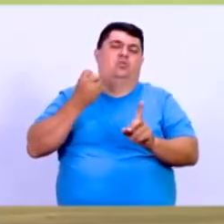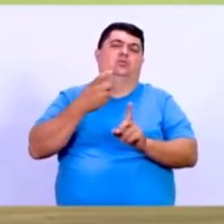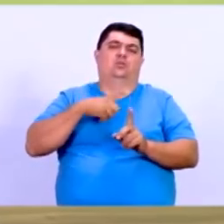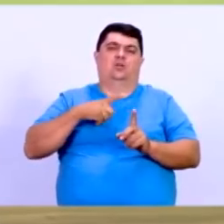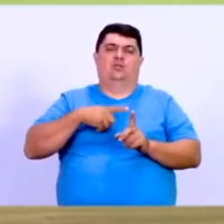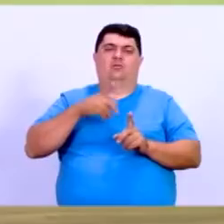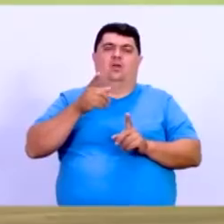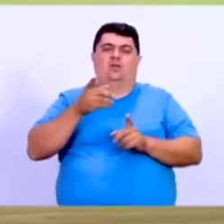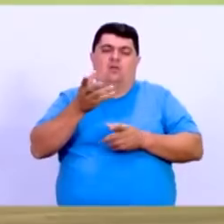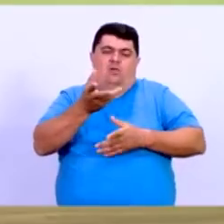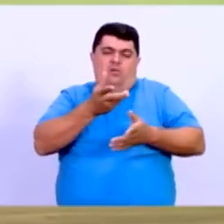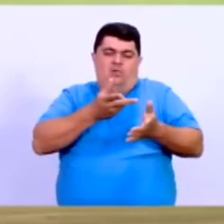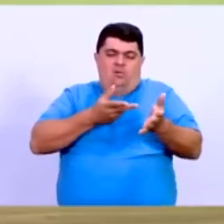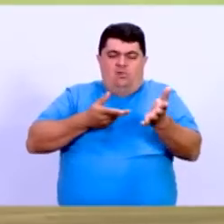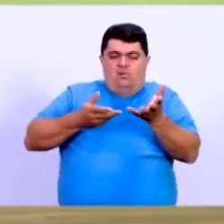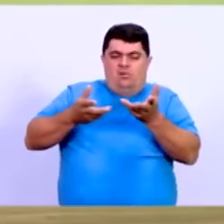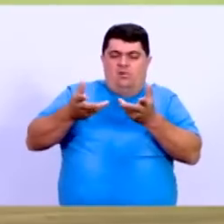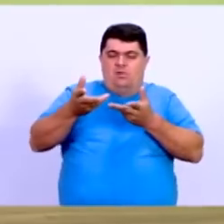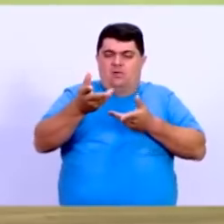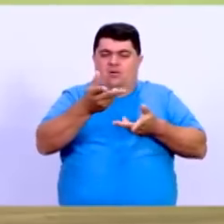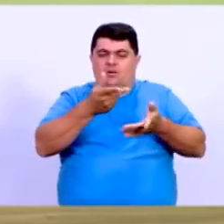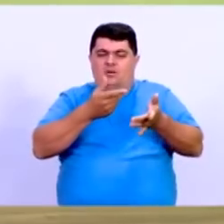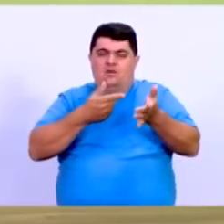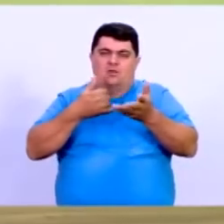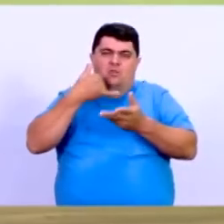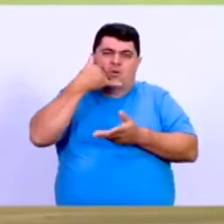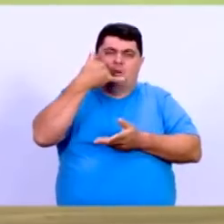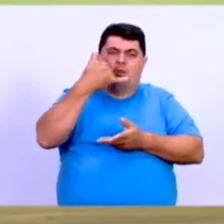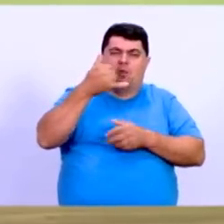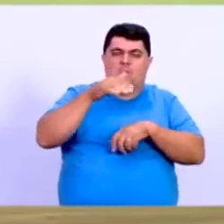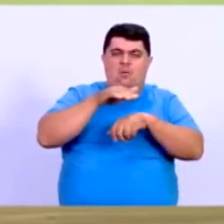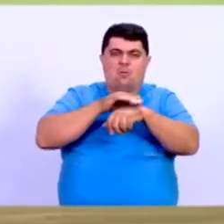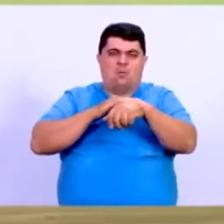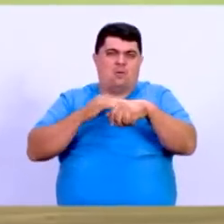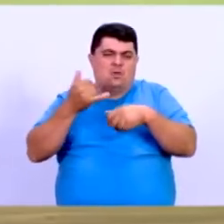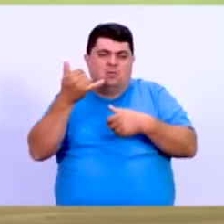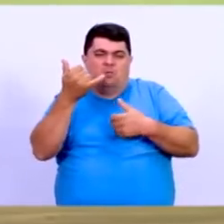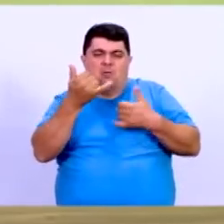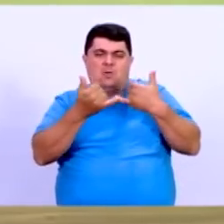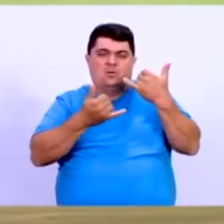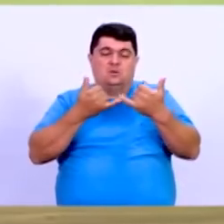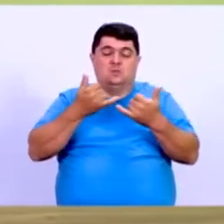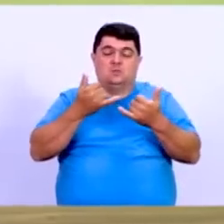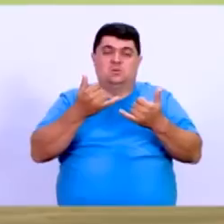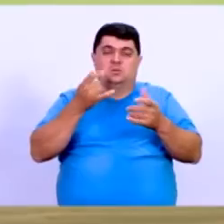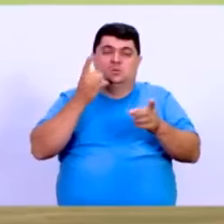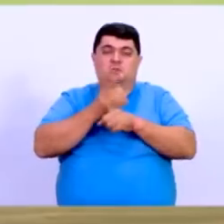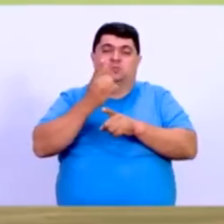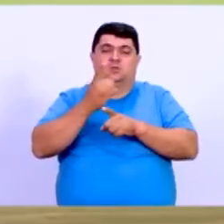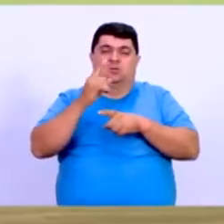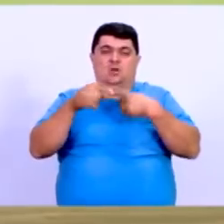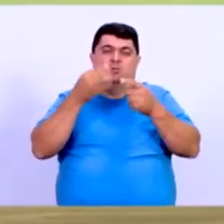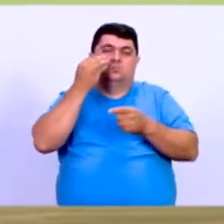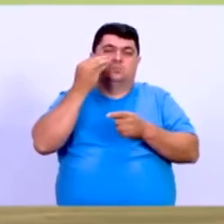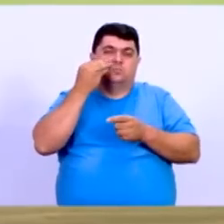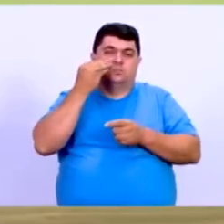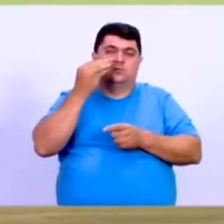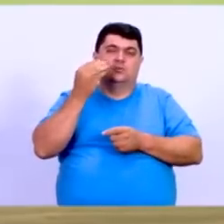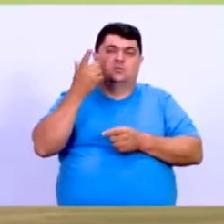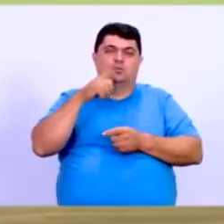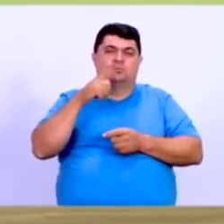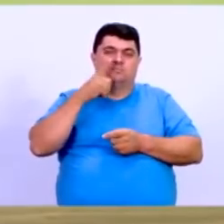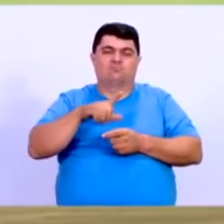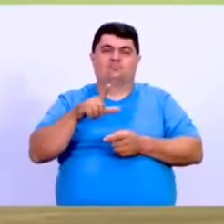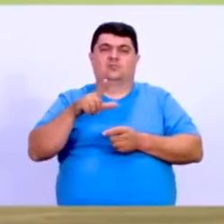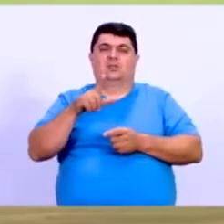ali, dá uma maneira física de entrar em contato, conversar com você, descobrir informações suas. Depois ele vai lá e tenta a senha com seu nome, dia do